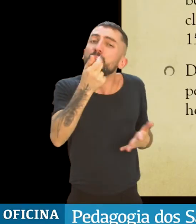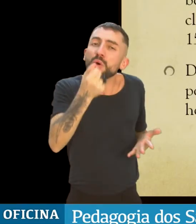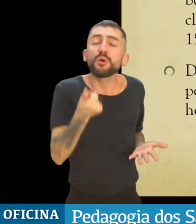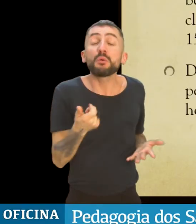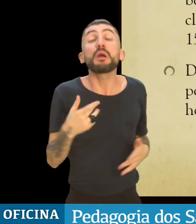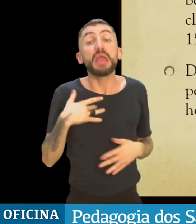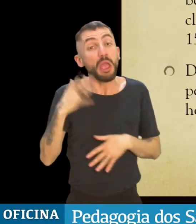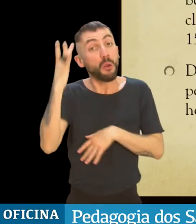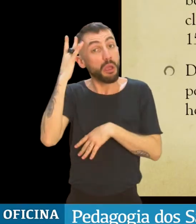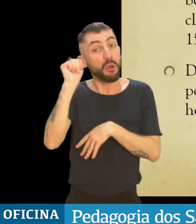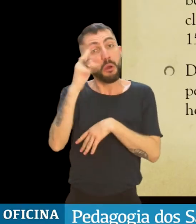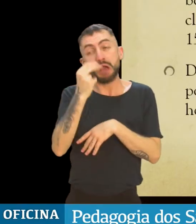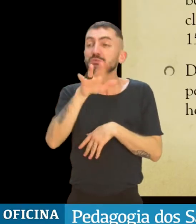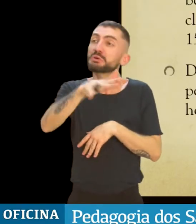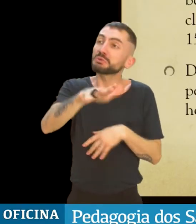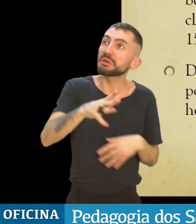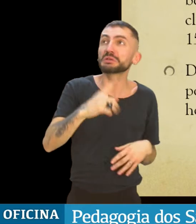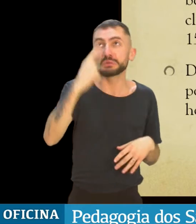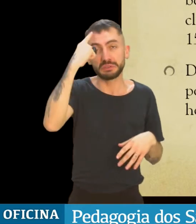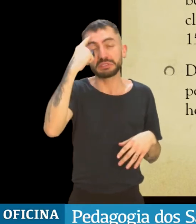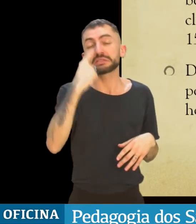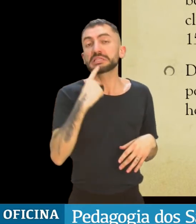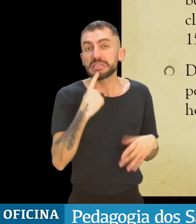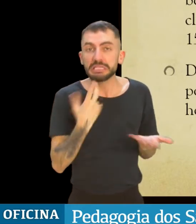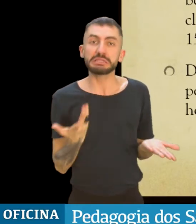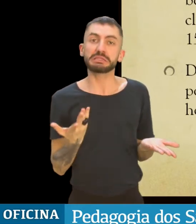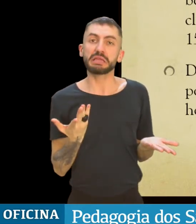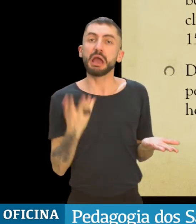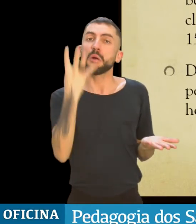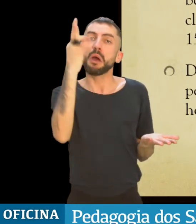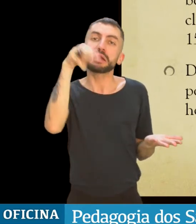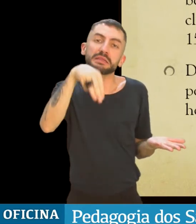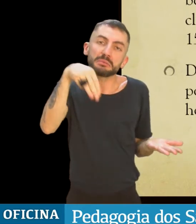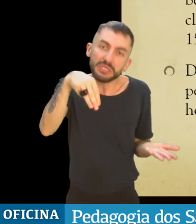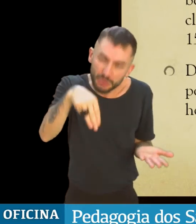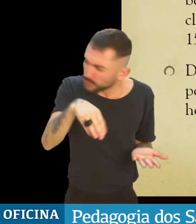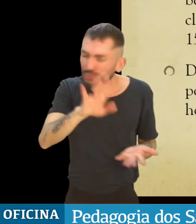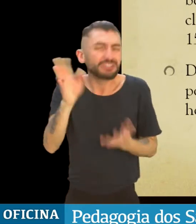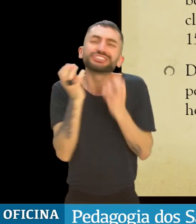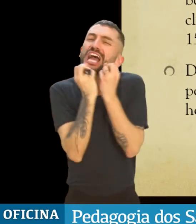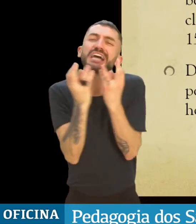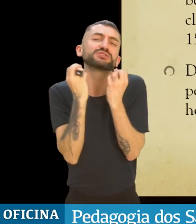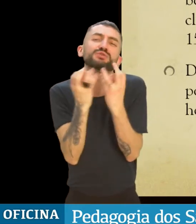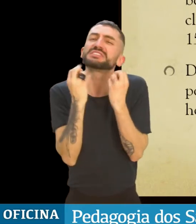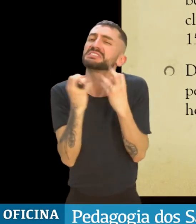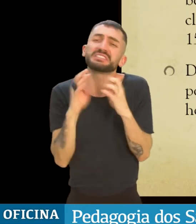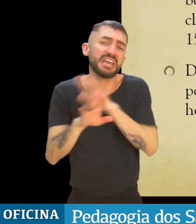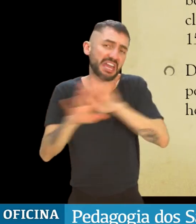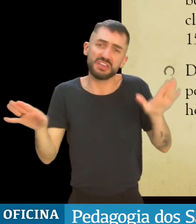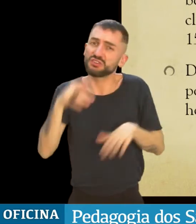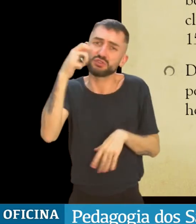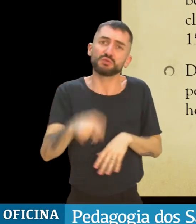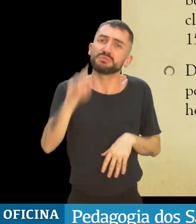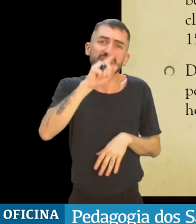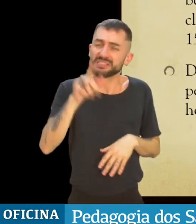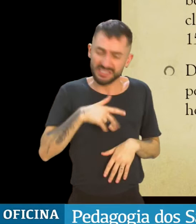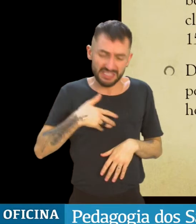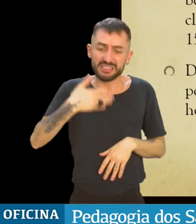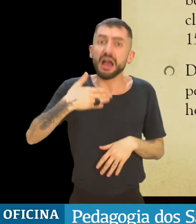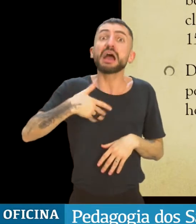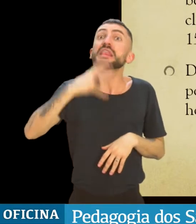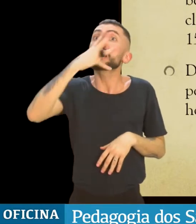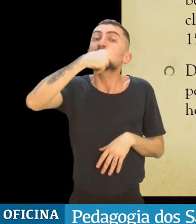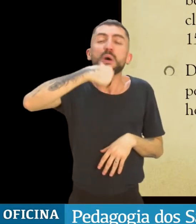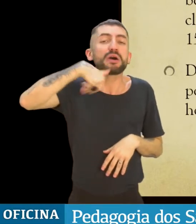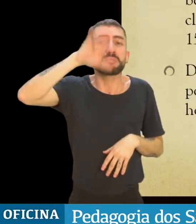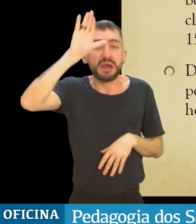de 30, 40 minutos já é mais do que suficiente para você introduzir essa atividade do sarau, seja na escola, seja